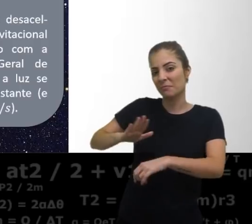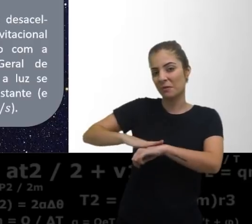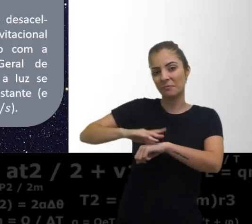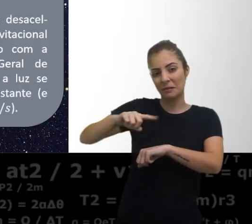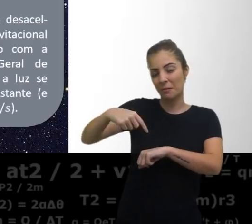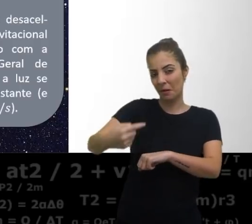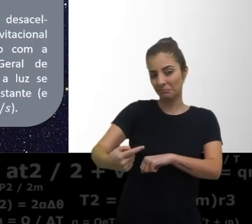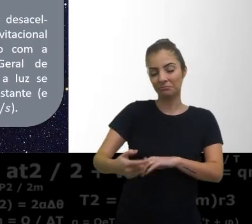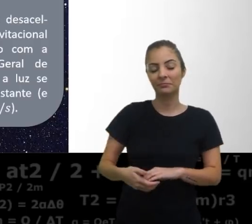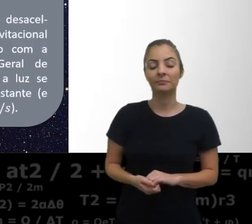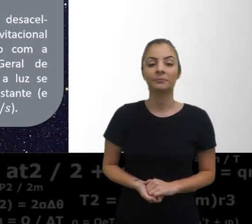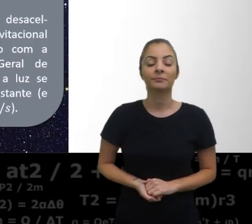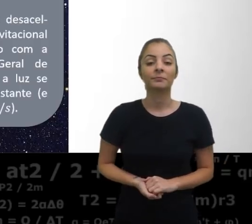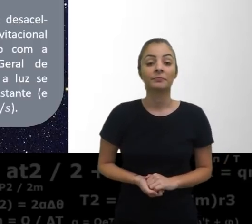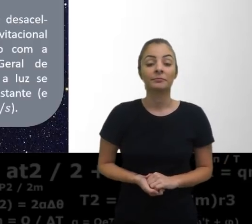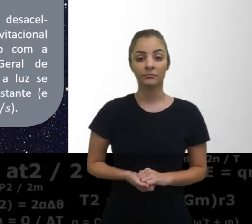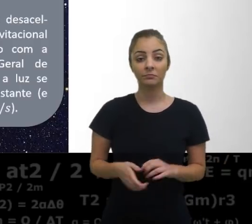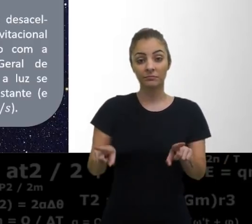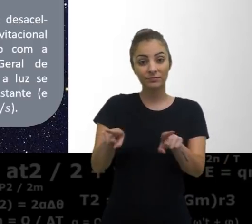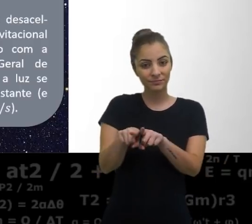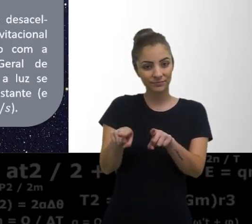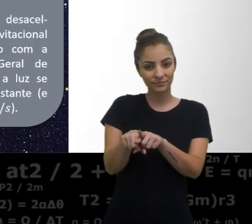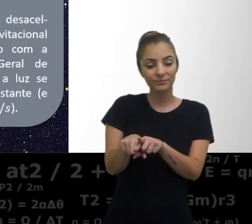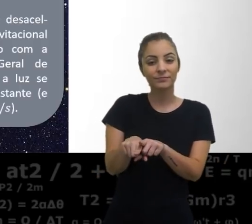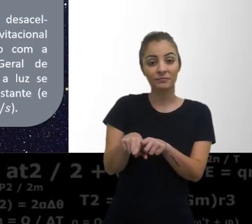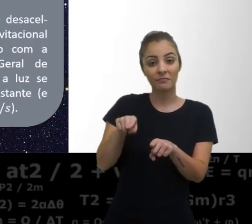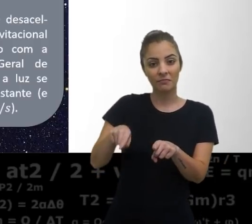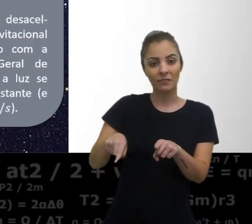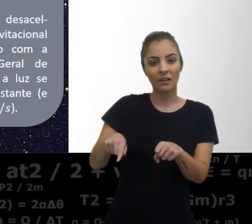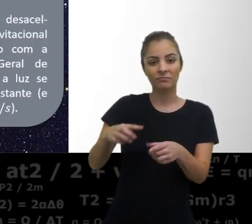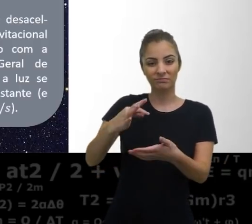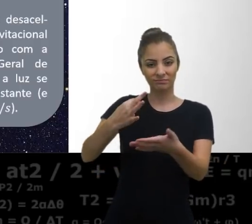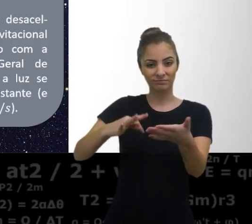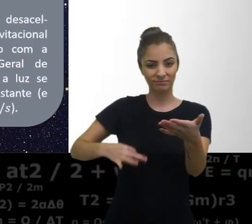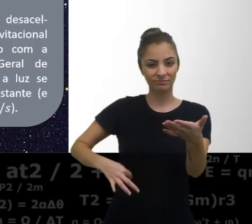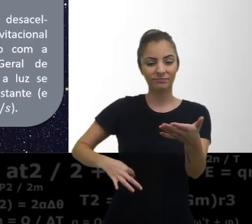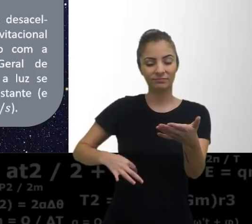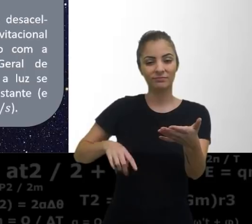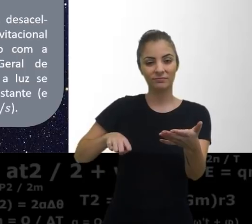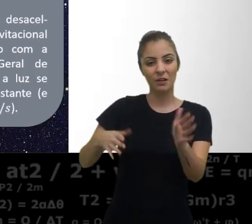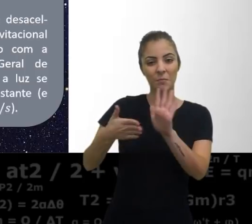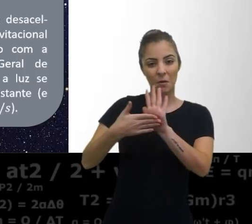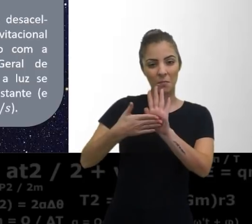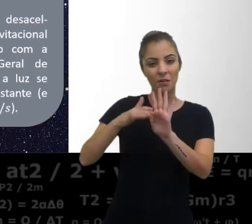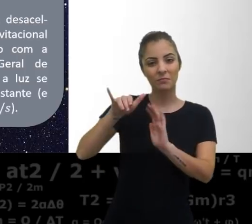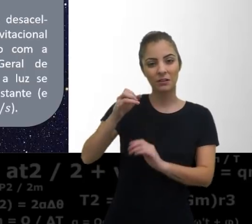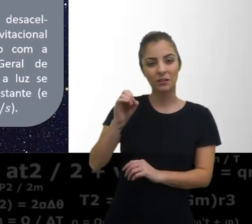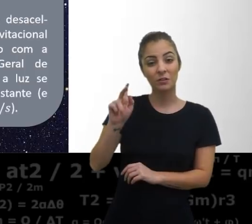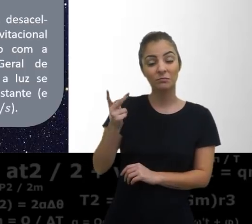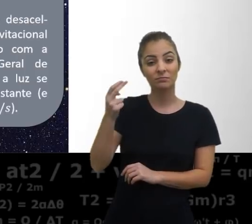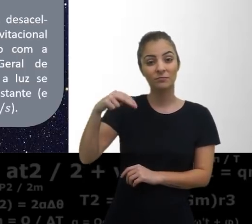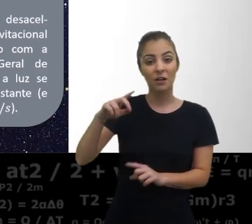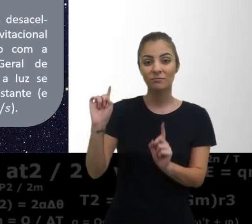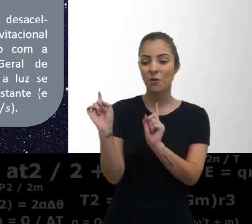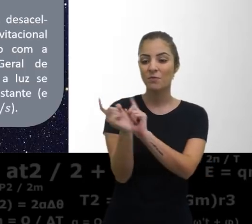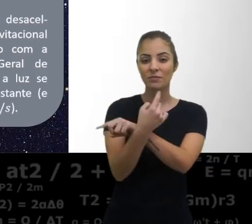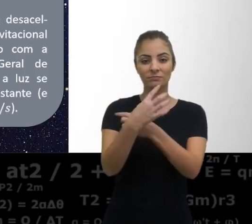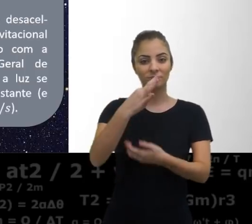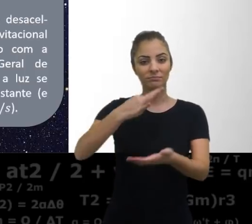abandonada, digamos assim. Além disso, essa ideia como proposta pelo John Michell, ela está